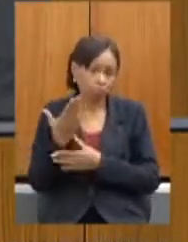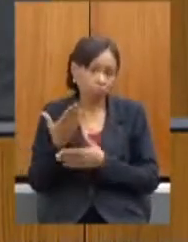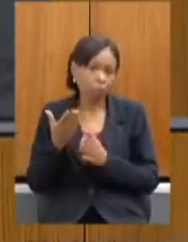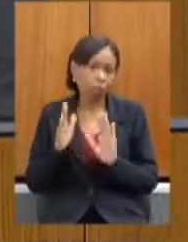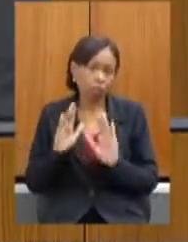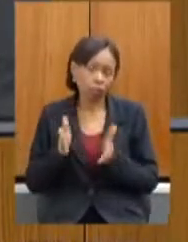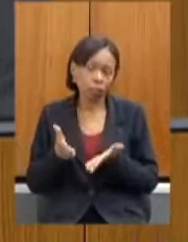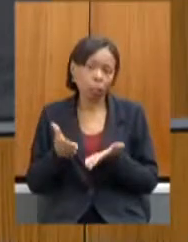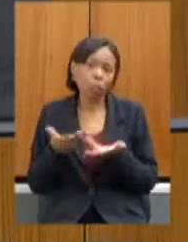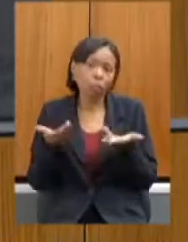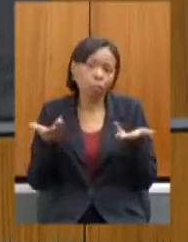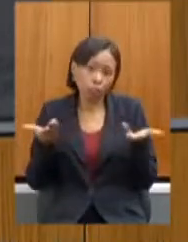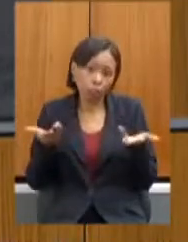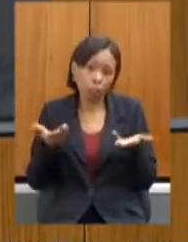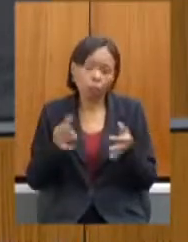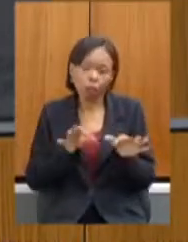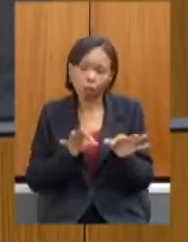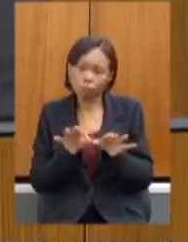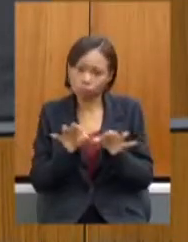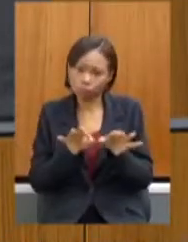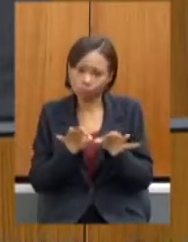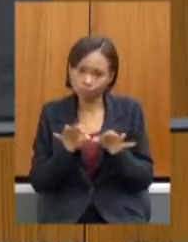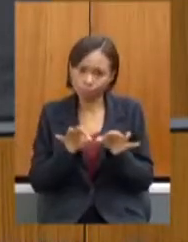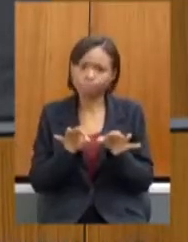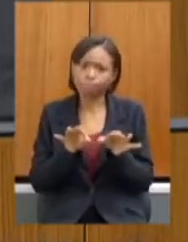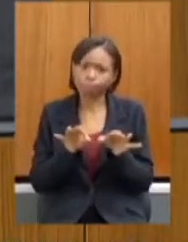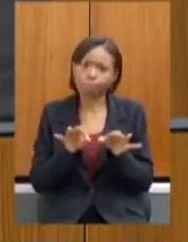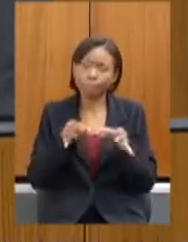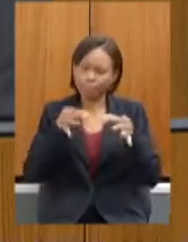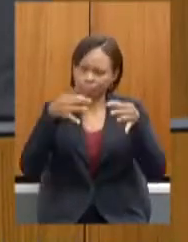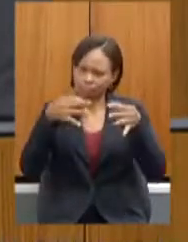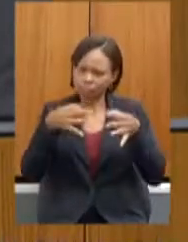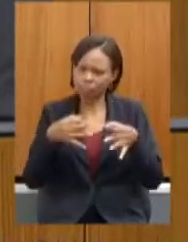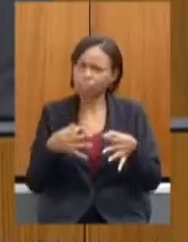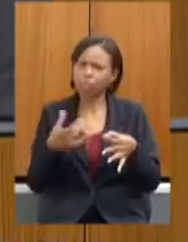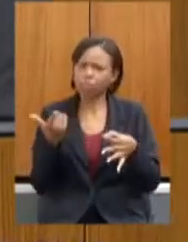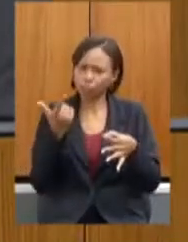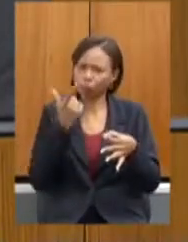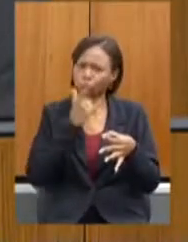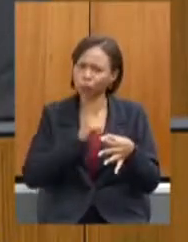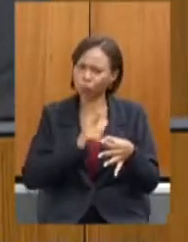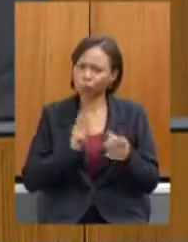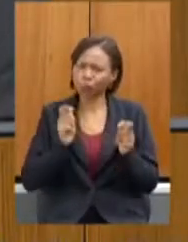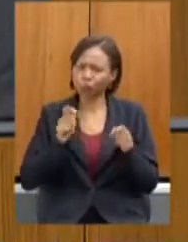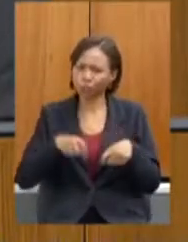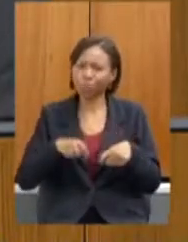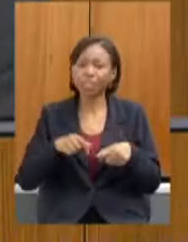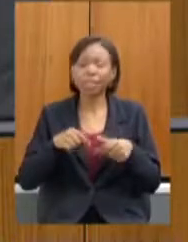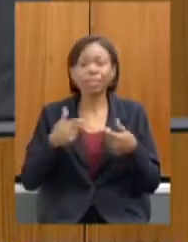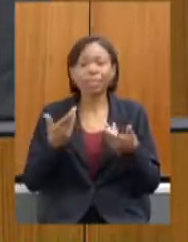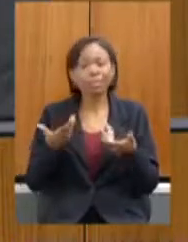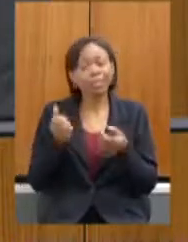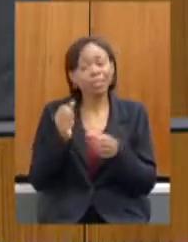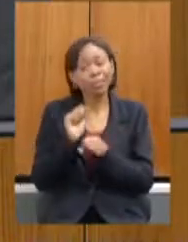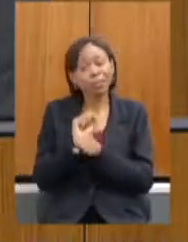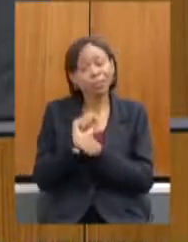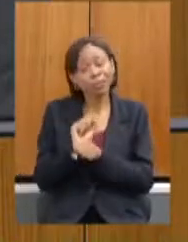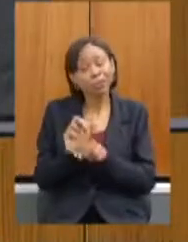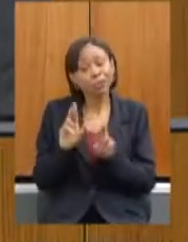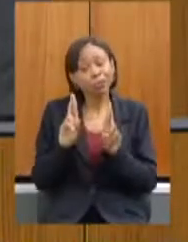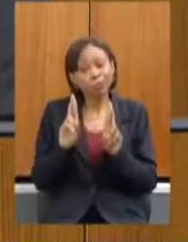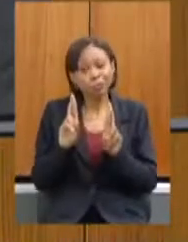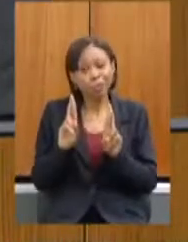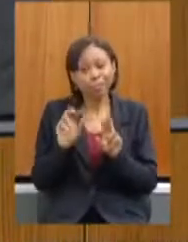Então realmente é um projeto que vem dando muito certo né e eu espero que que os secretários e o